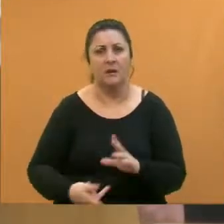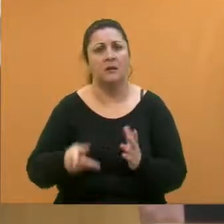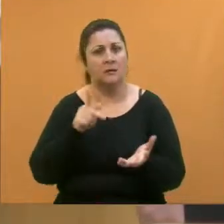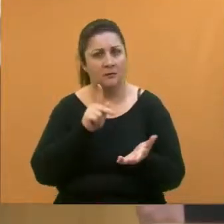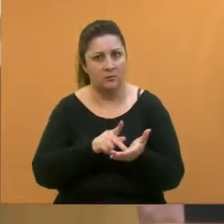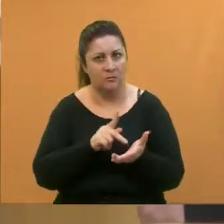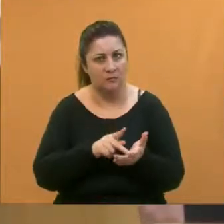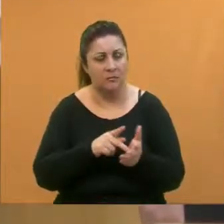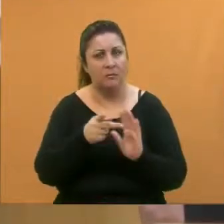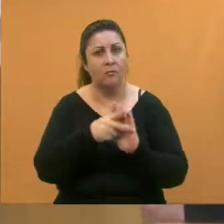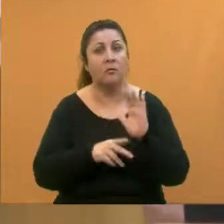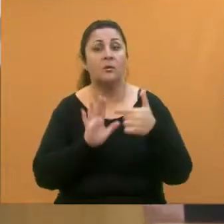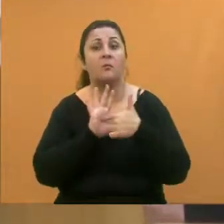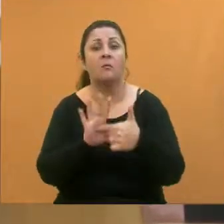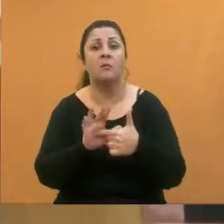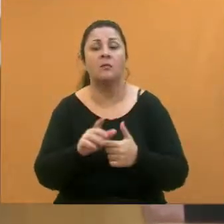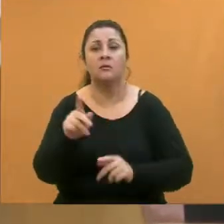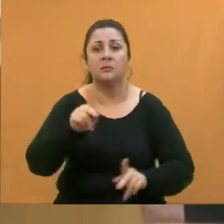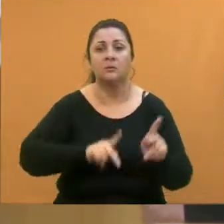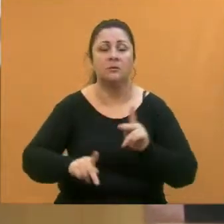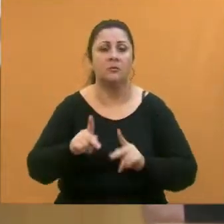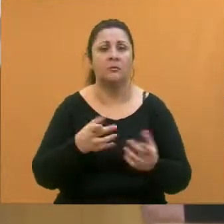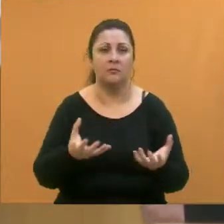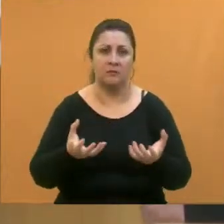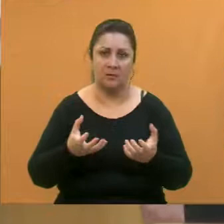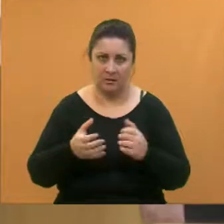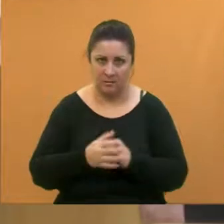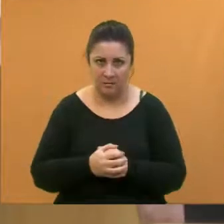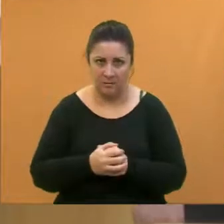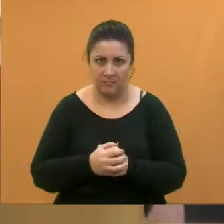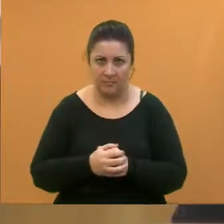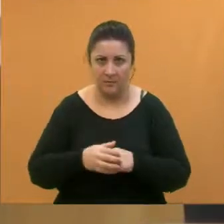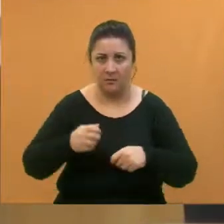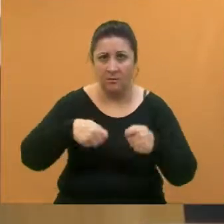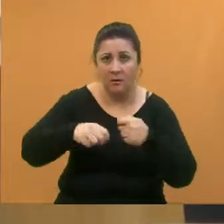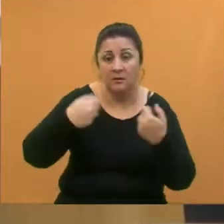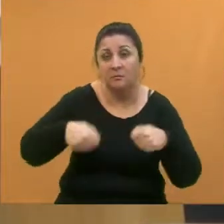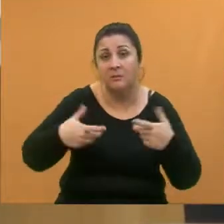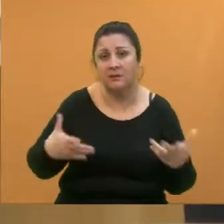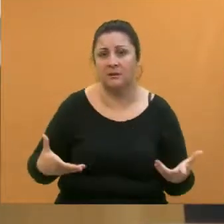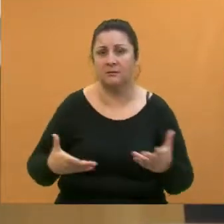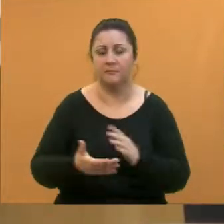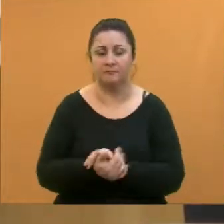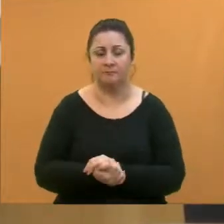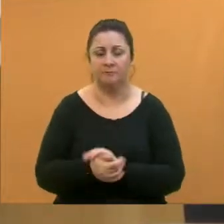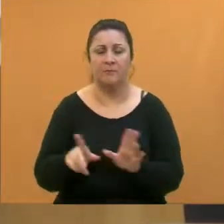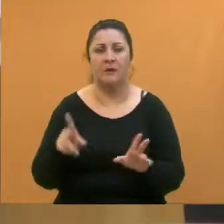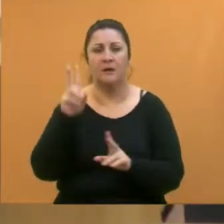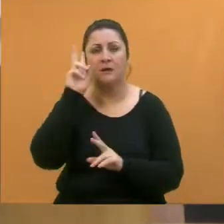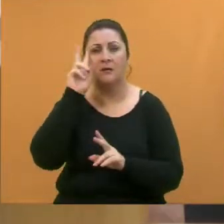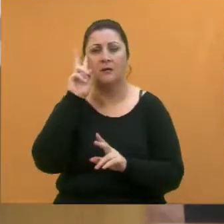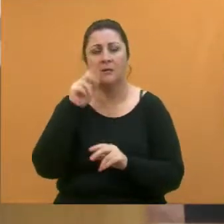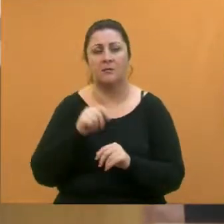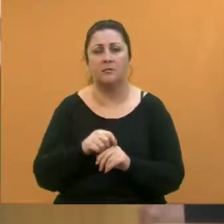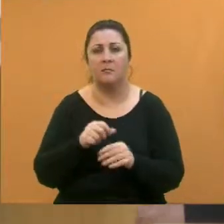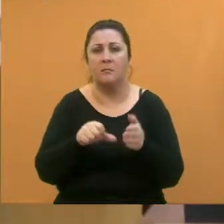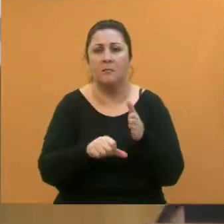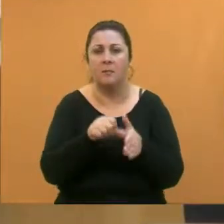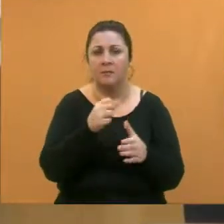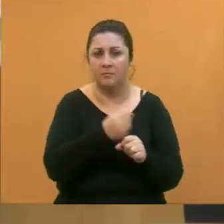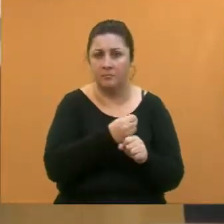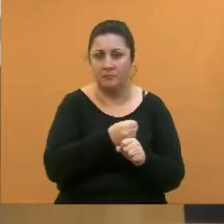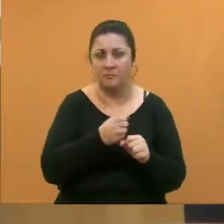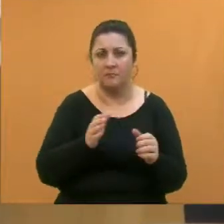ele reflita aquilo que a sociedade quer, aquilo que a sociedade precisa. Eu lembro que no primeiro ano nosso